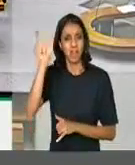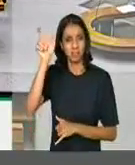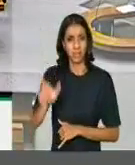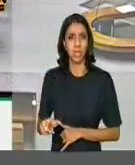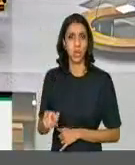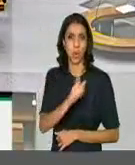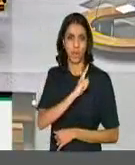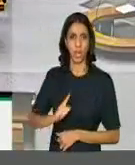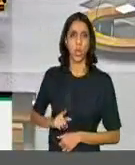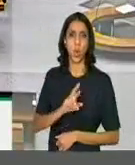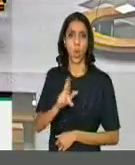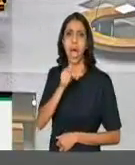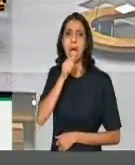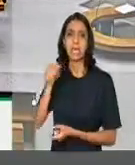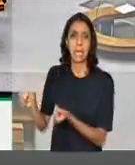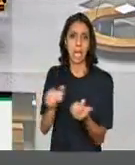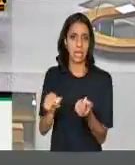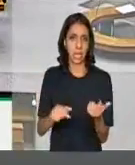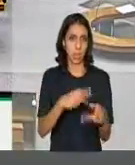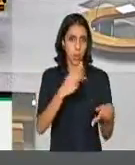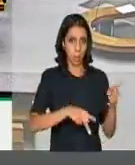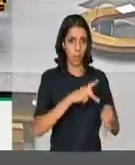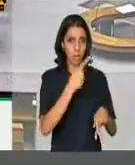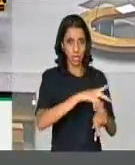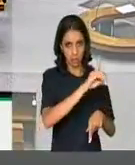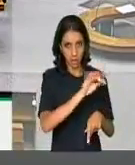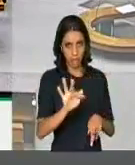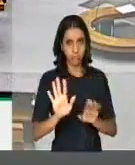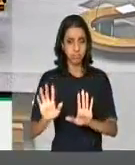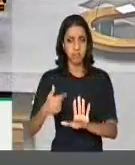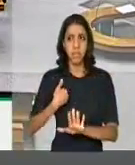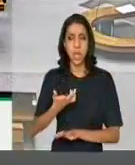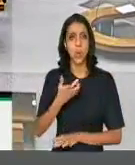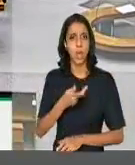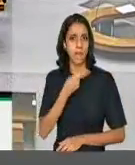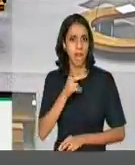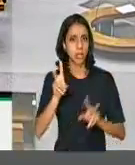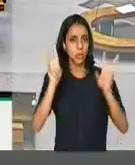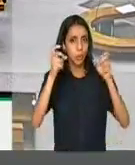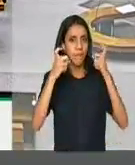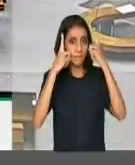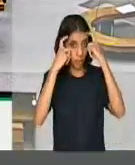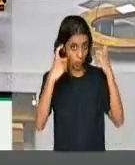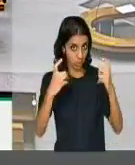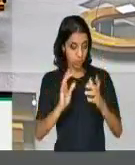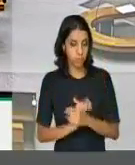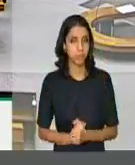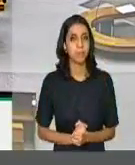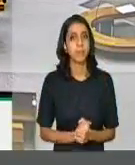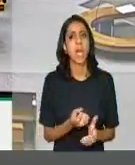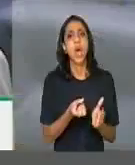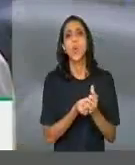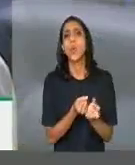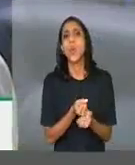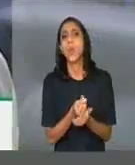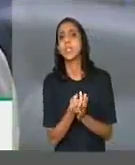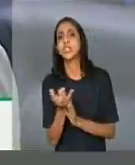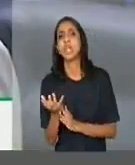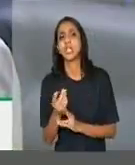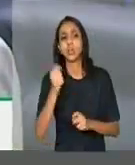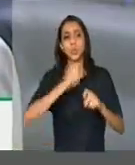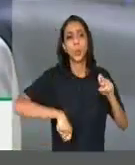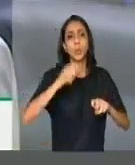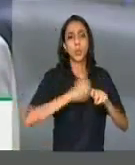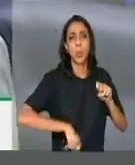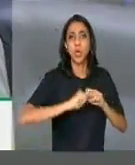as pessoas em Brasília, quero dar alguns números aqui sobre a violência. O número de estupros no mês de julho